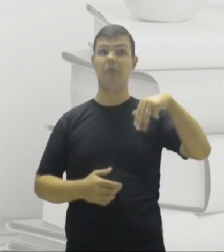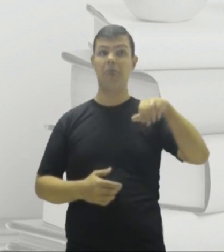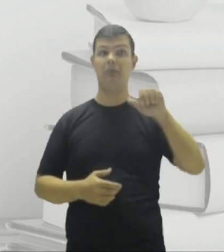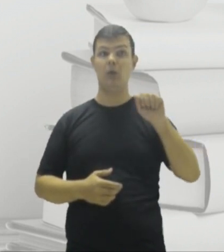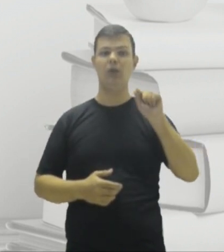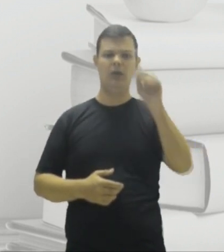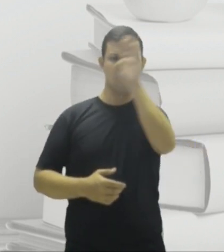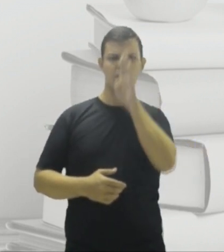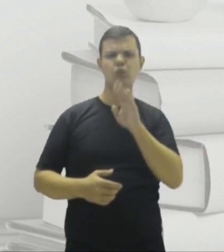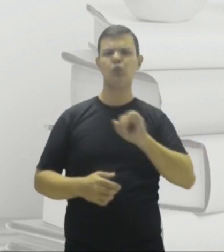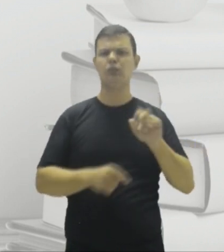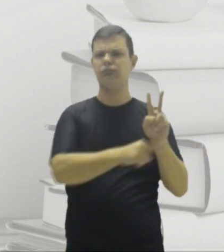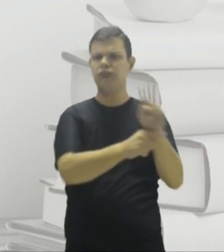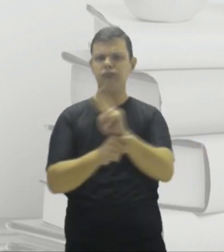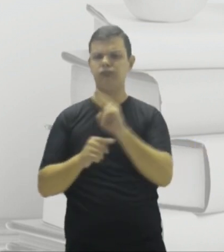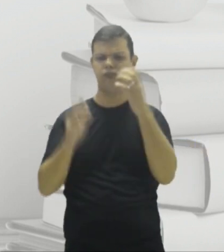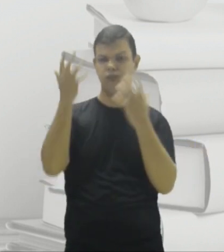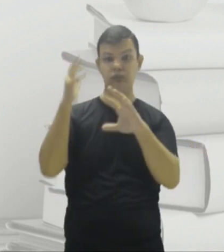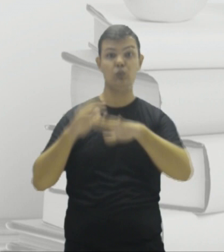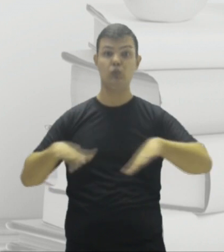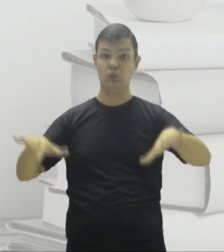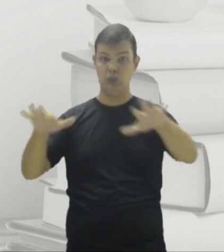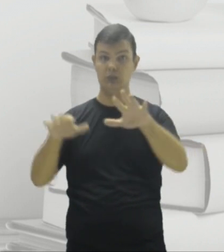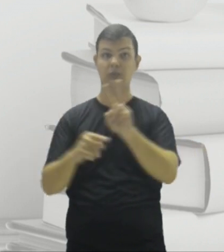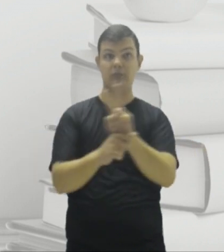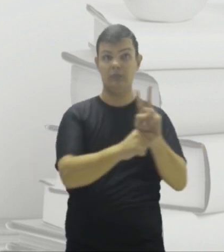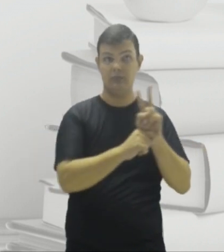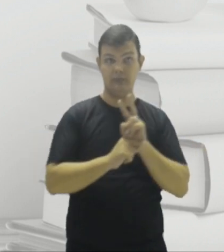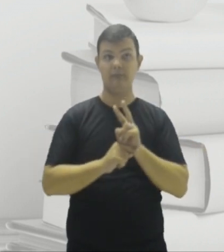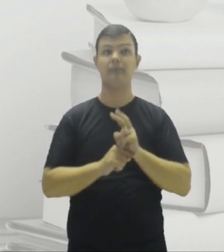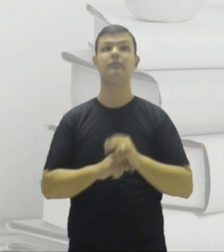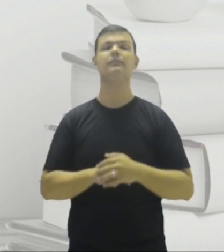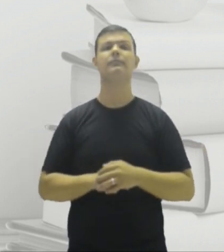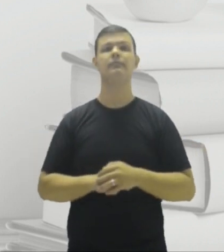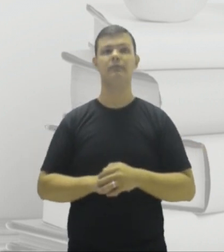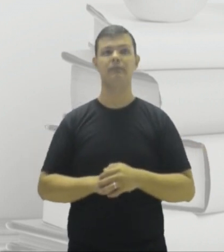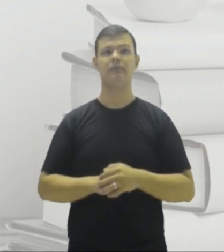Brasileiro de Meio Ambiente e dos Recursos Naturais Renováveis.